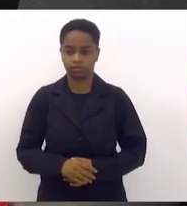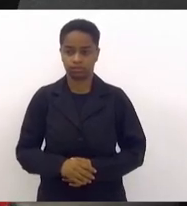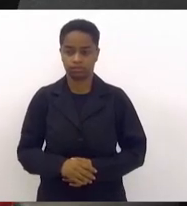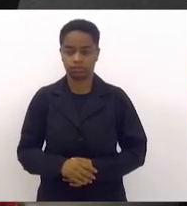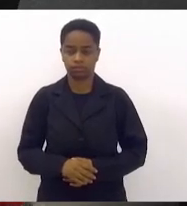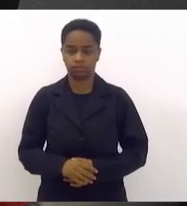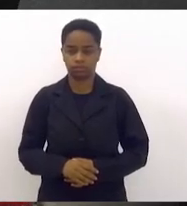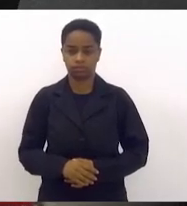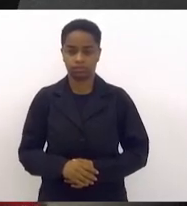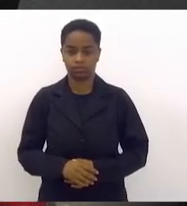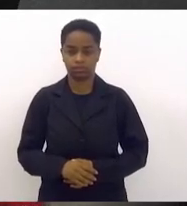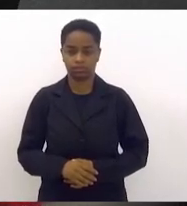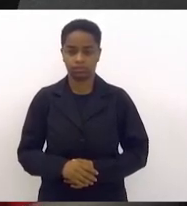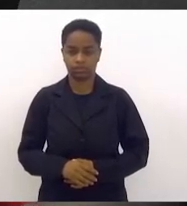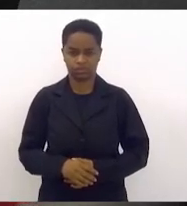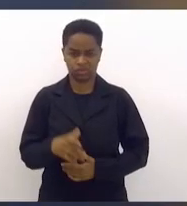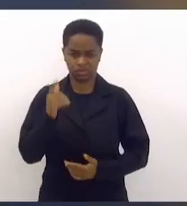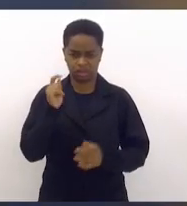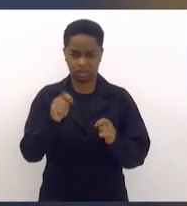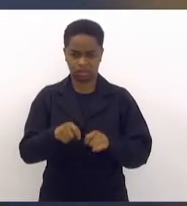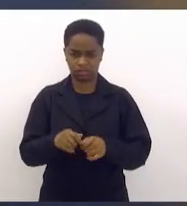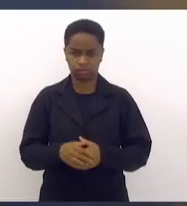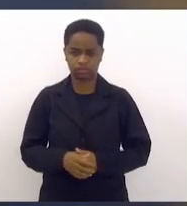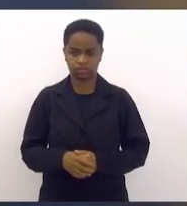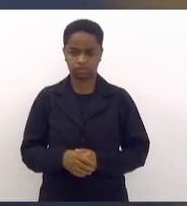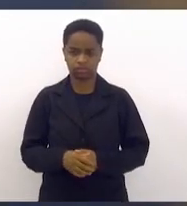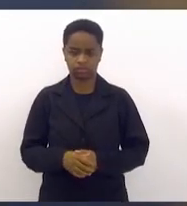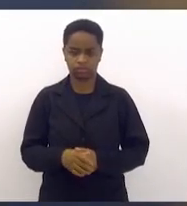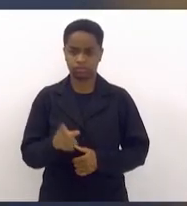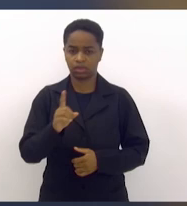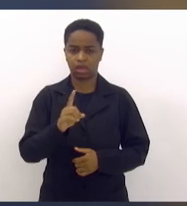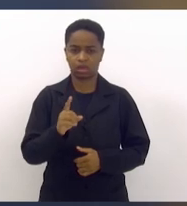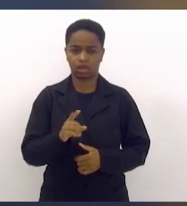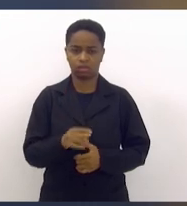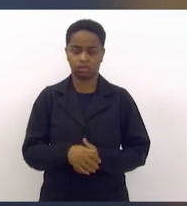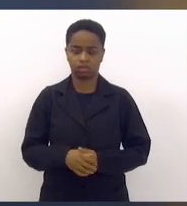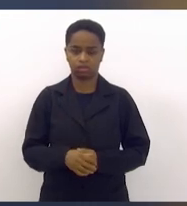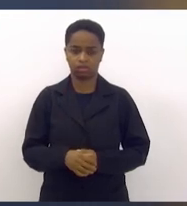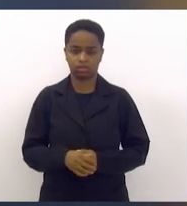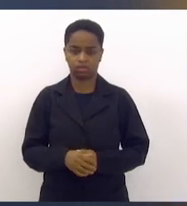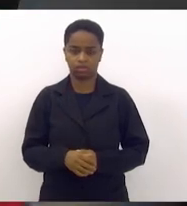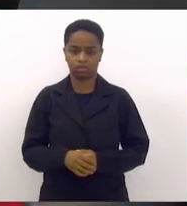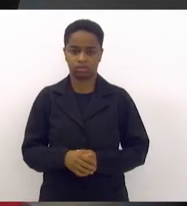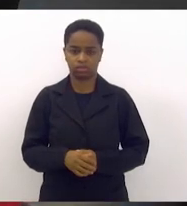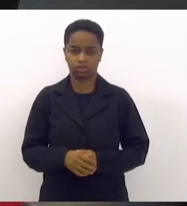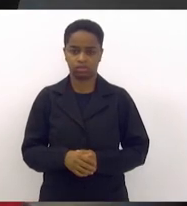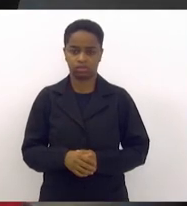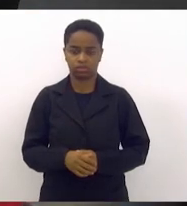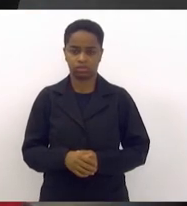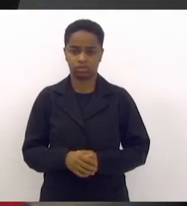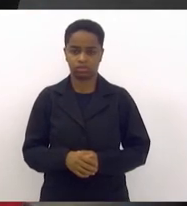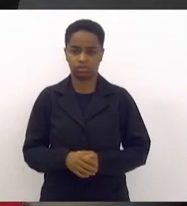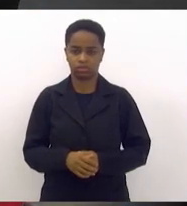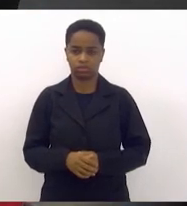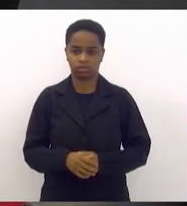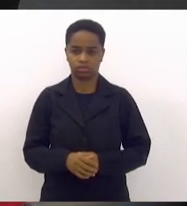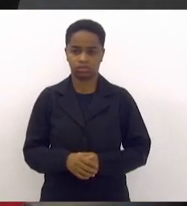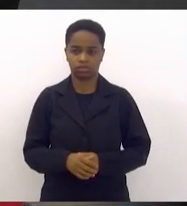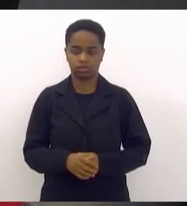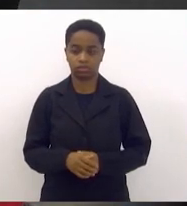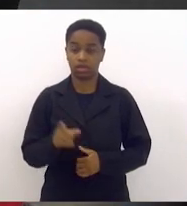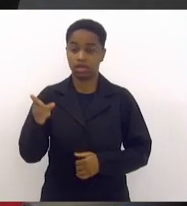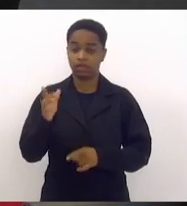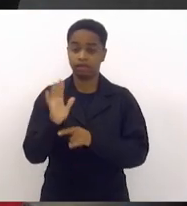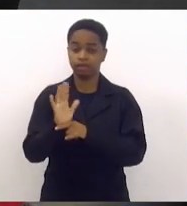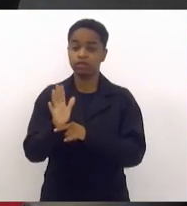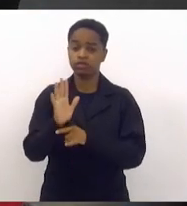aí vamos conseguir passar estamos em missão fora do Brasil mas não poderíamos deixar e cumprimentar a deputada